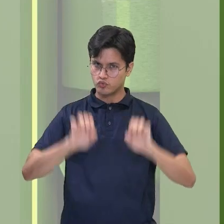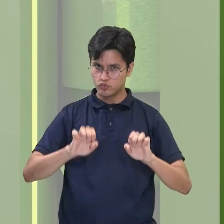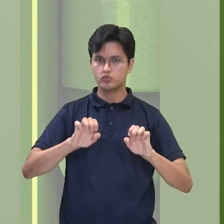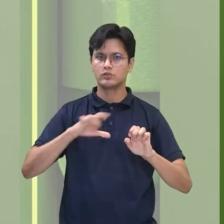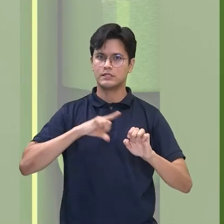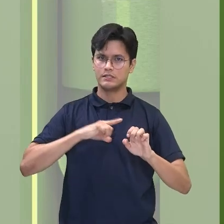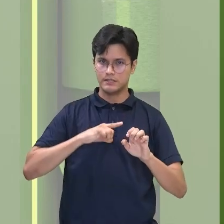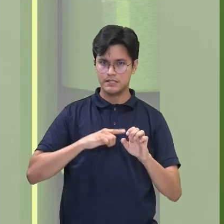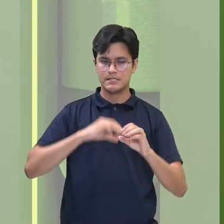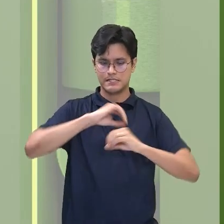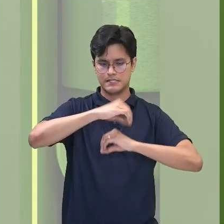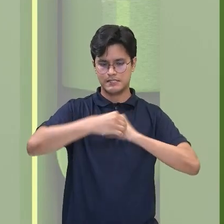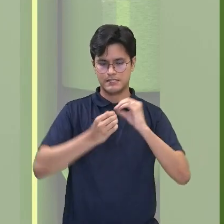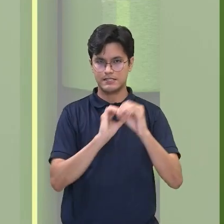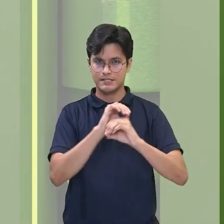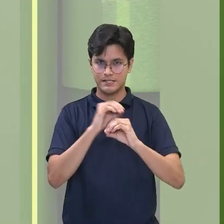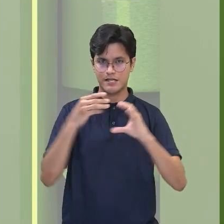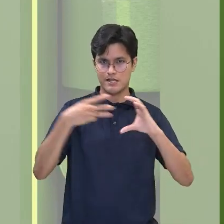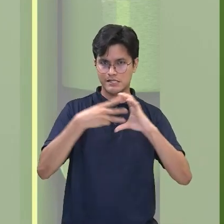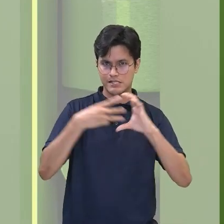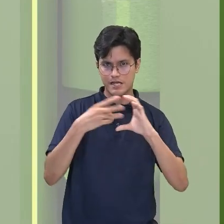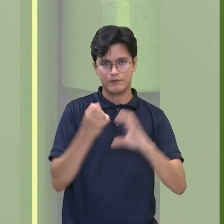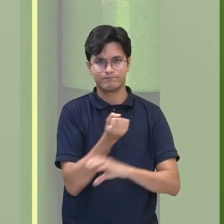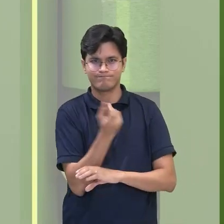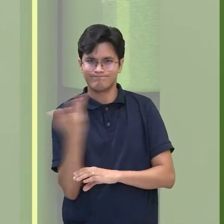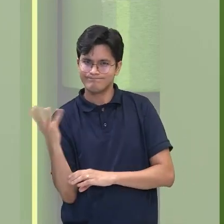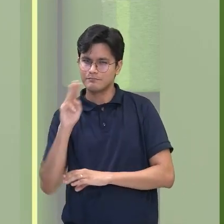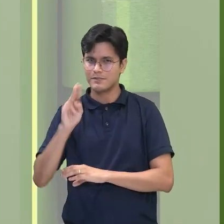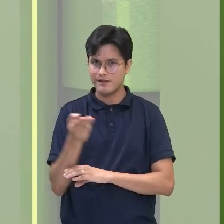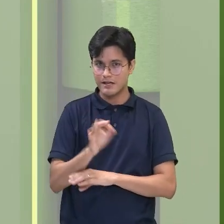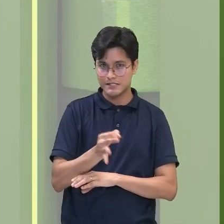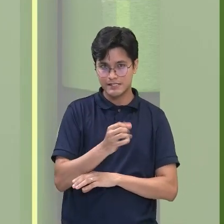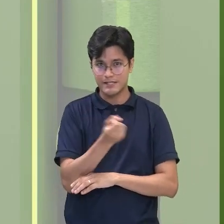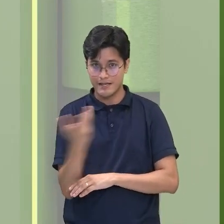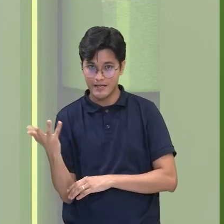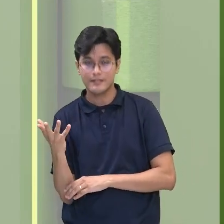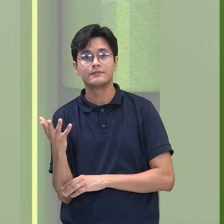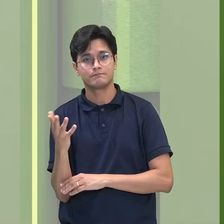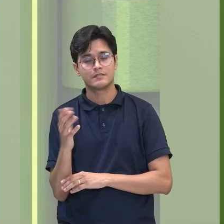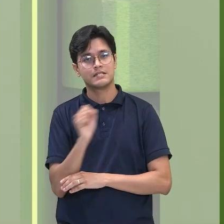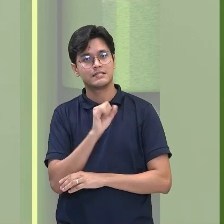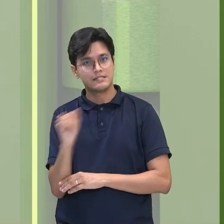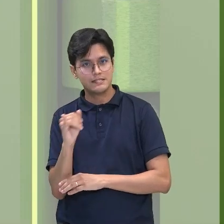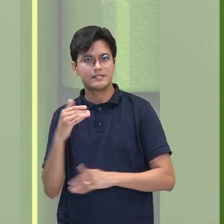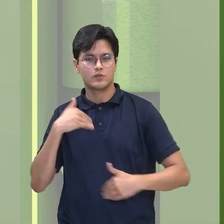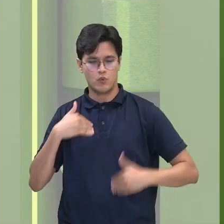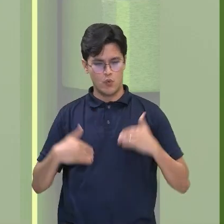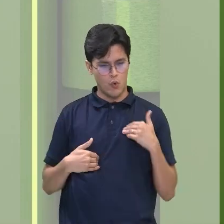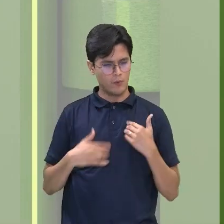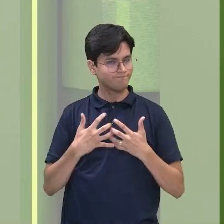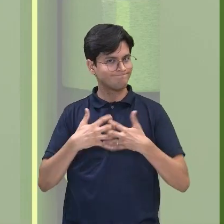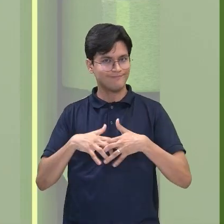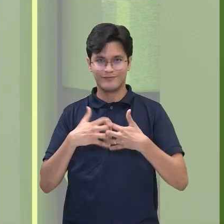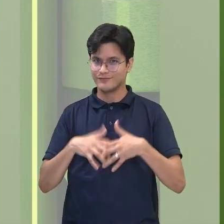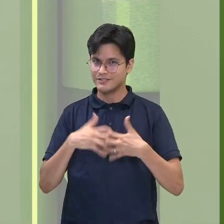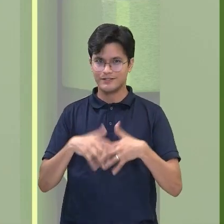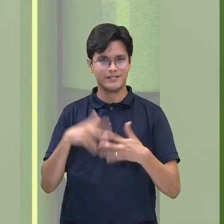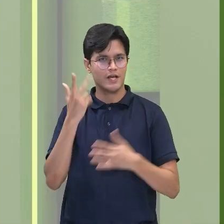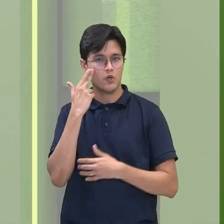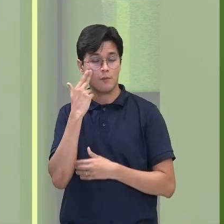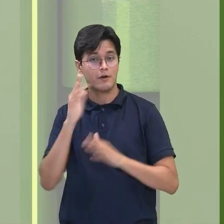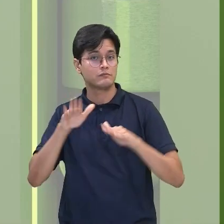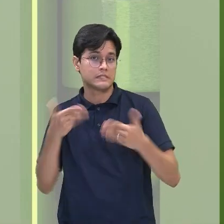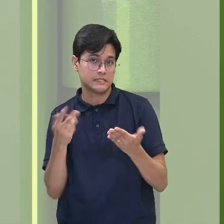quando o seu corpo não está funcionando bem, quer dizer que essas células não estão funcionando bem. Então, por isso a importância de você entender